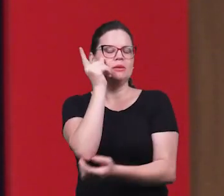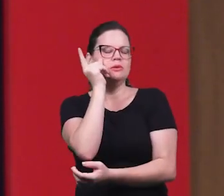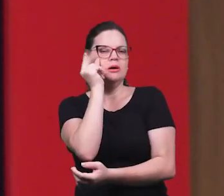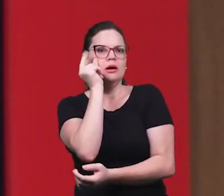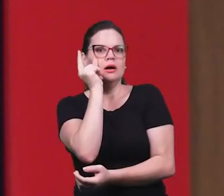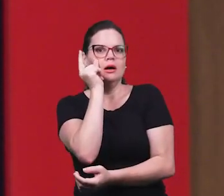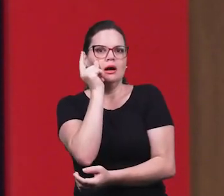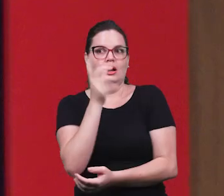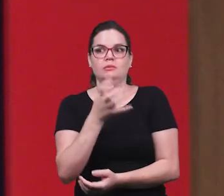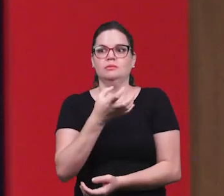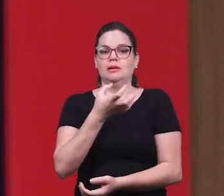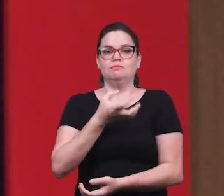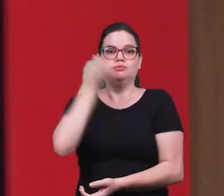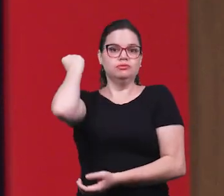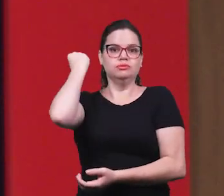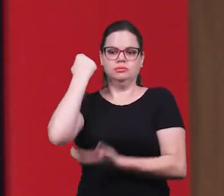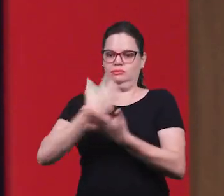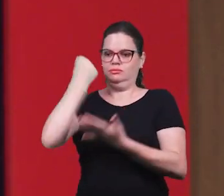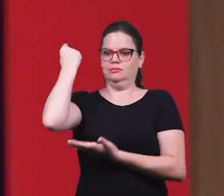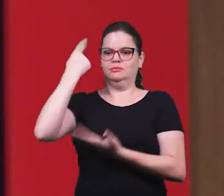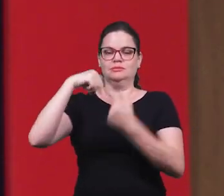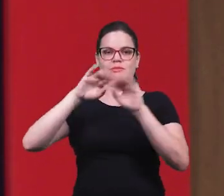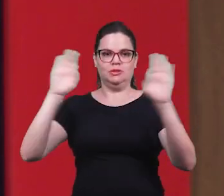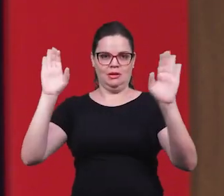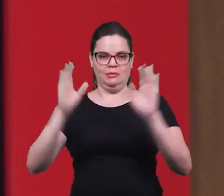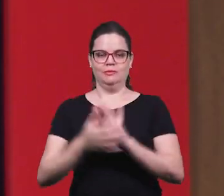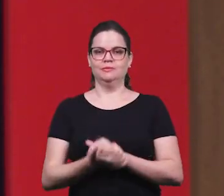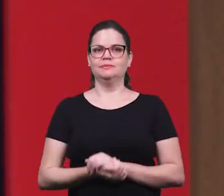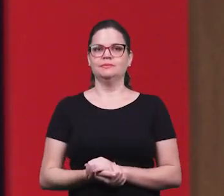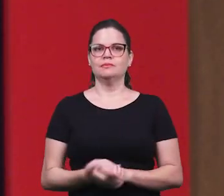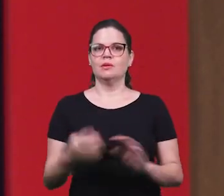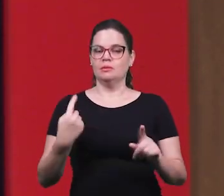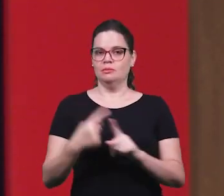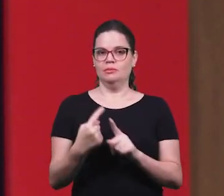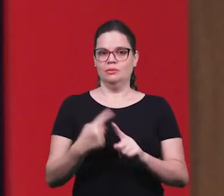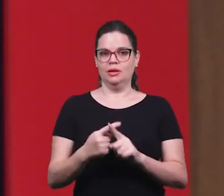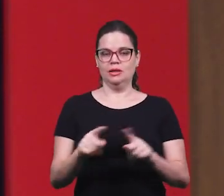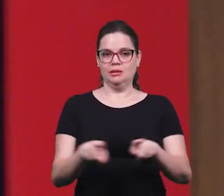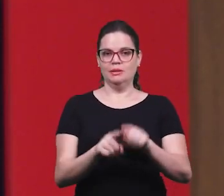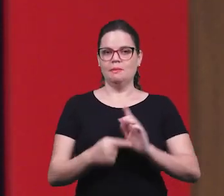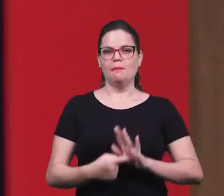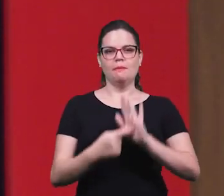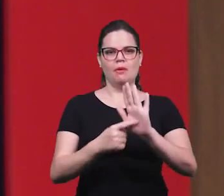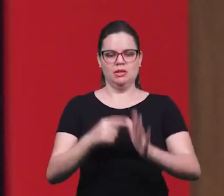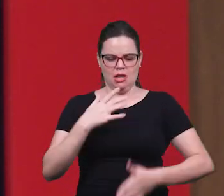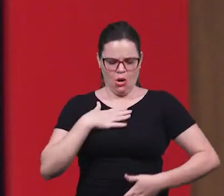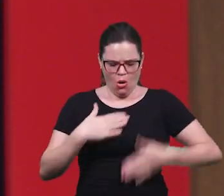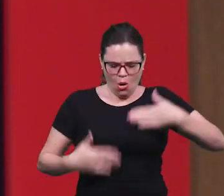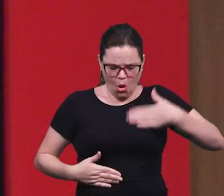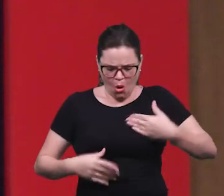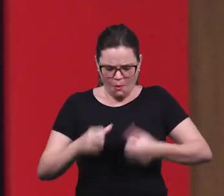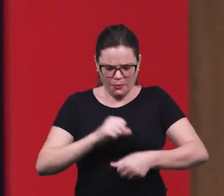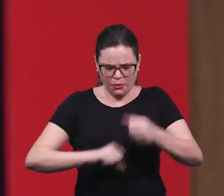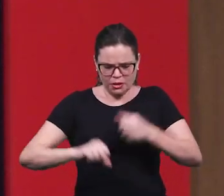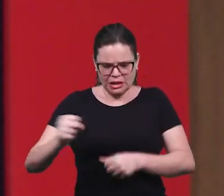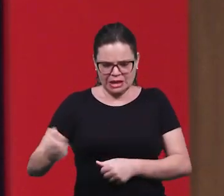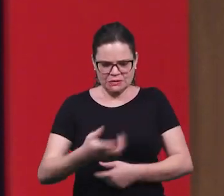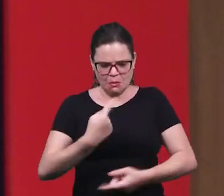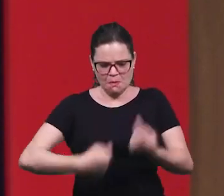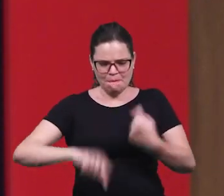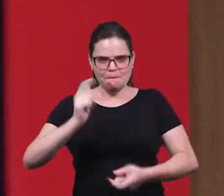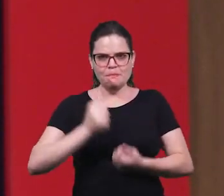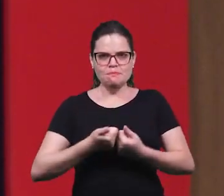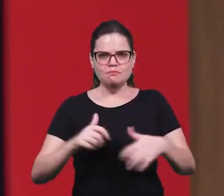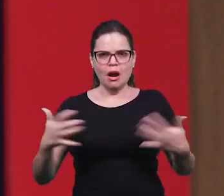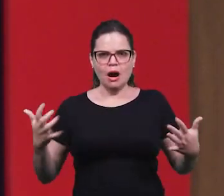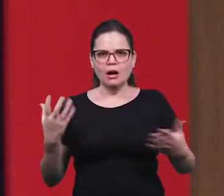disso. Nos fala também de um evento que nós teremos nossos corpos transformados. E então tem alguns